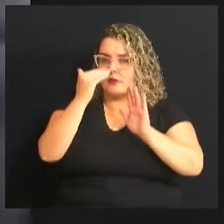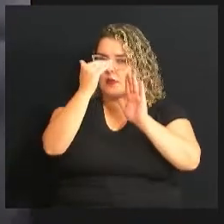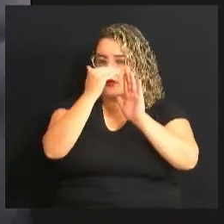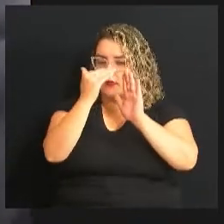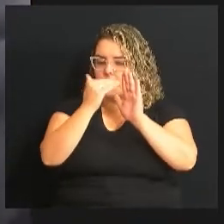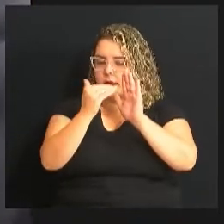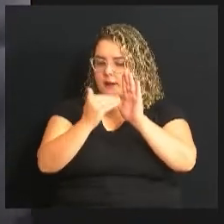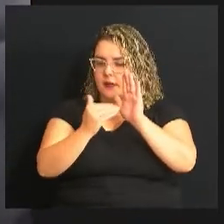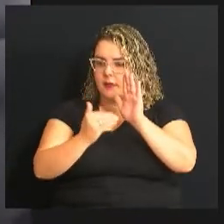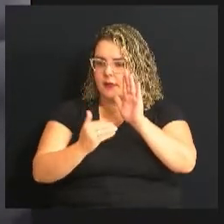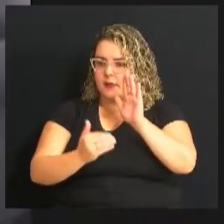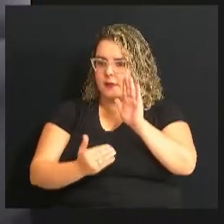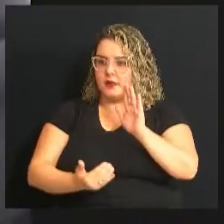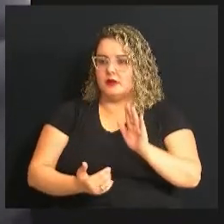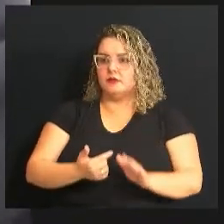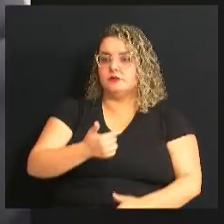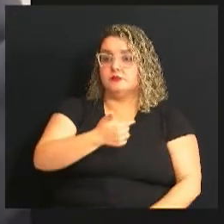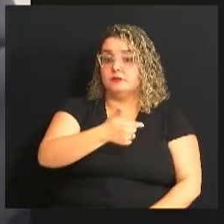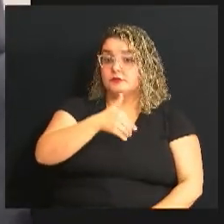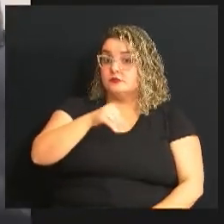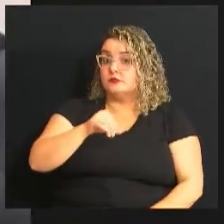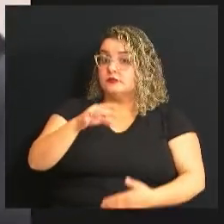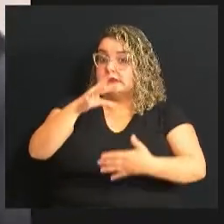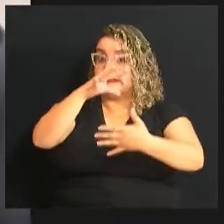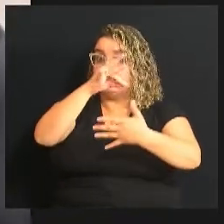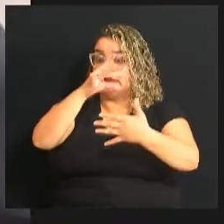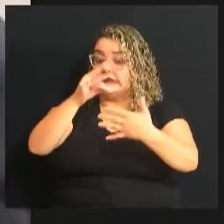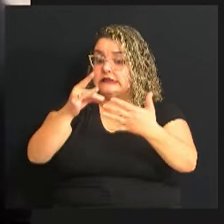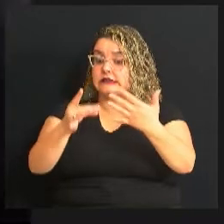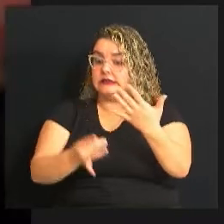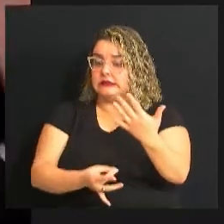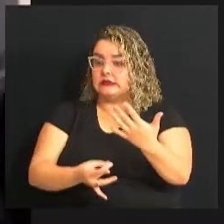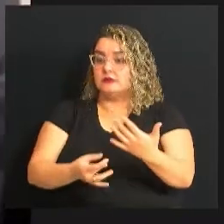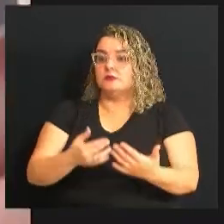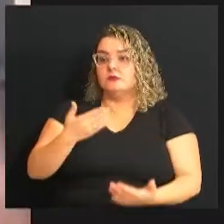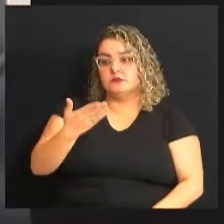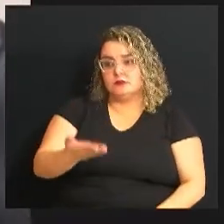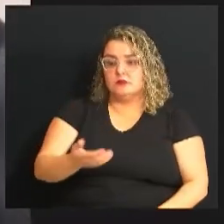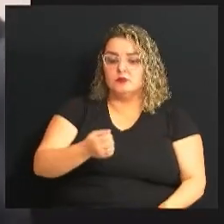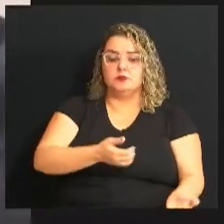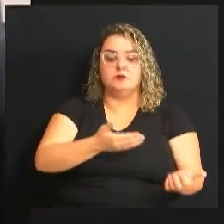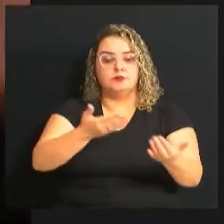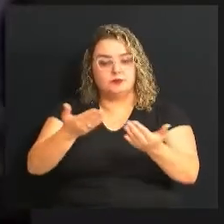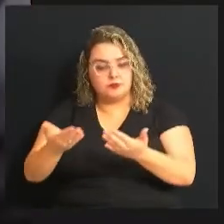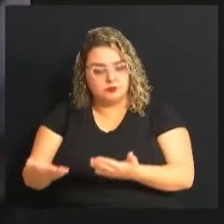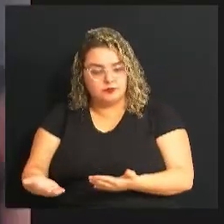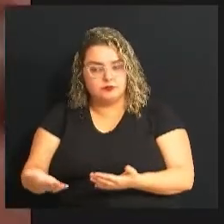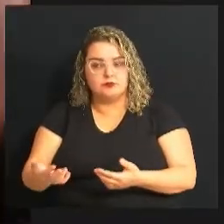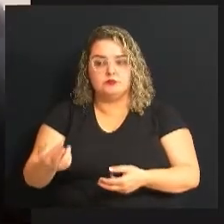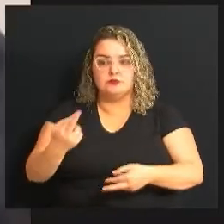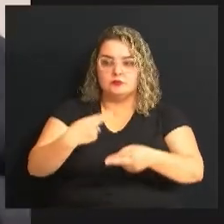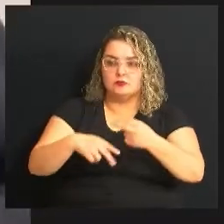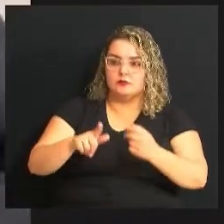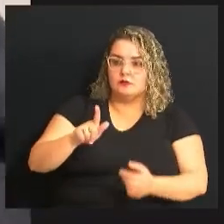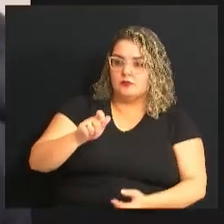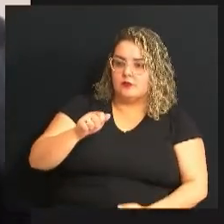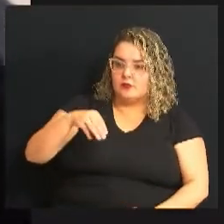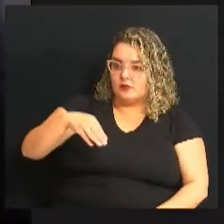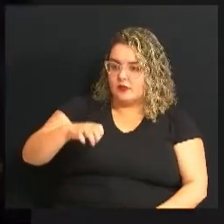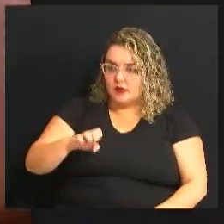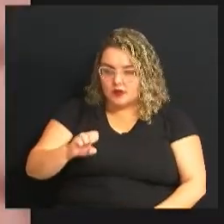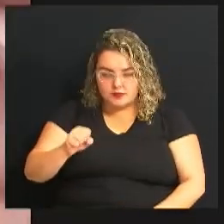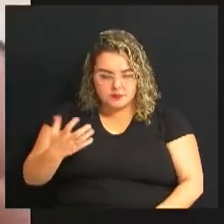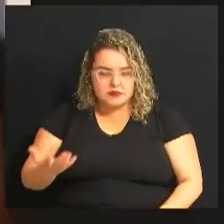de 20 critérios, ou seja, para você que apresentou algo que está ligado à gamificação, a você